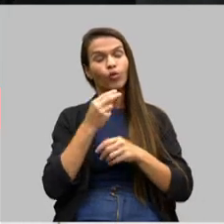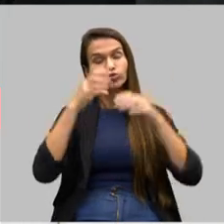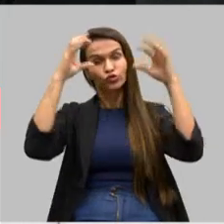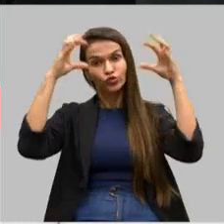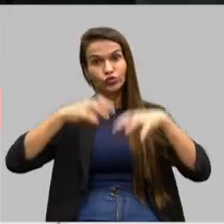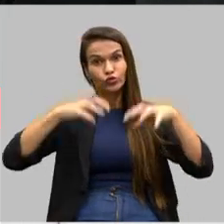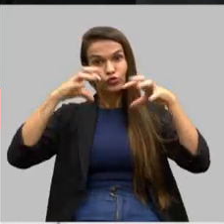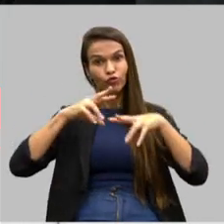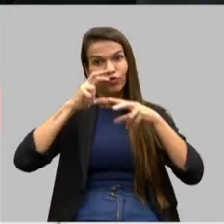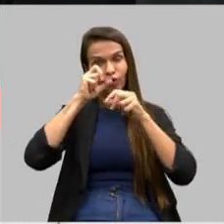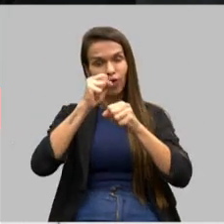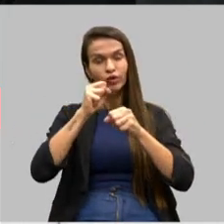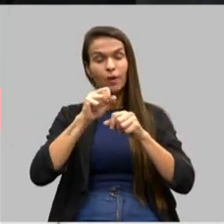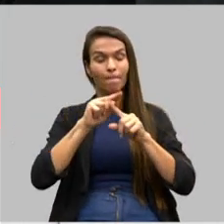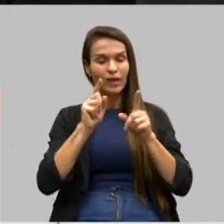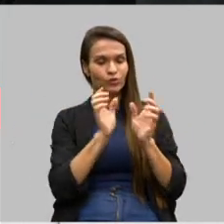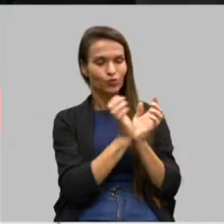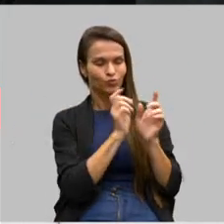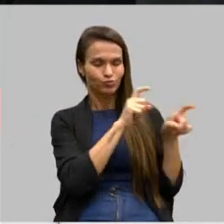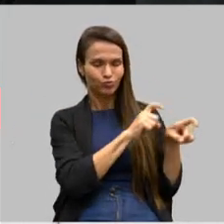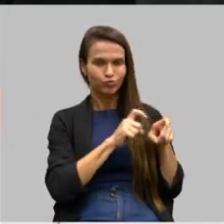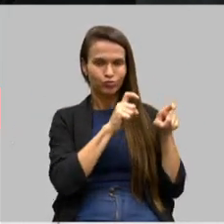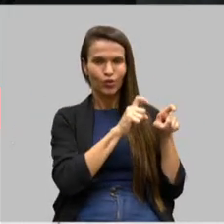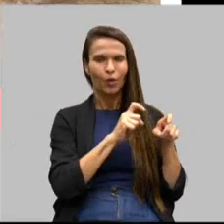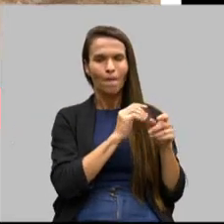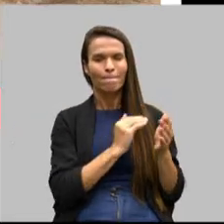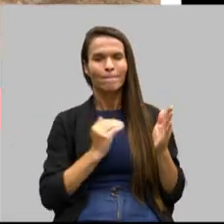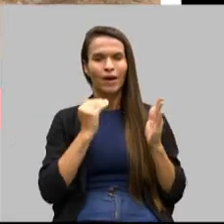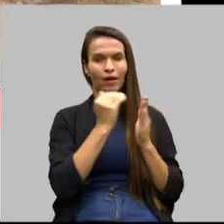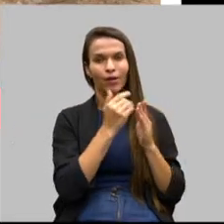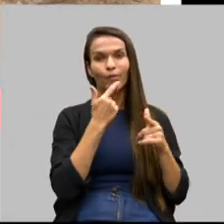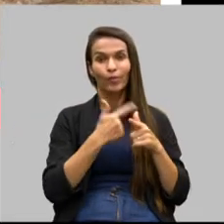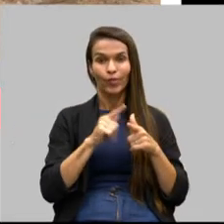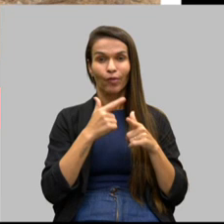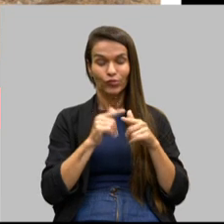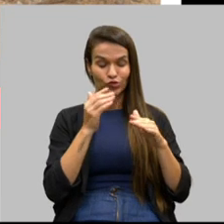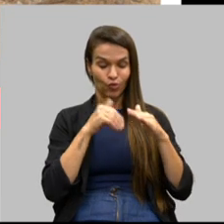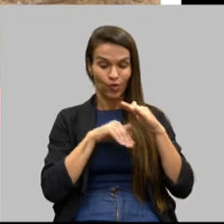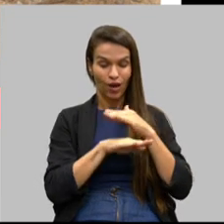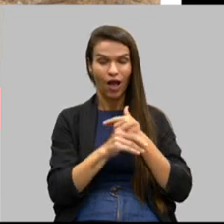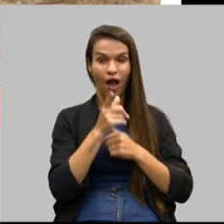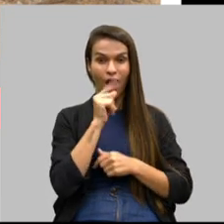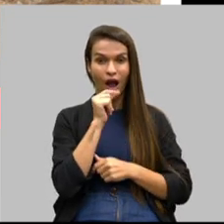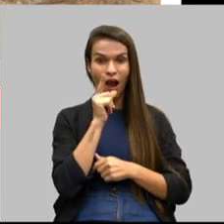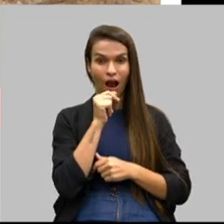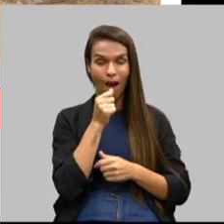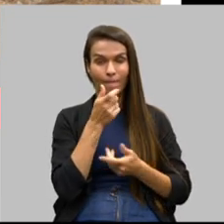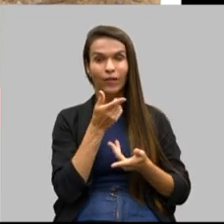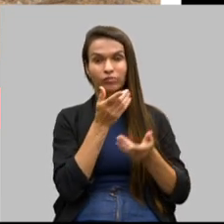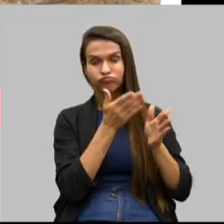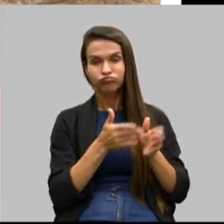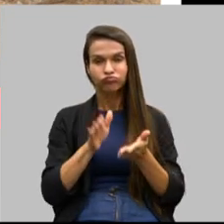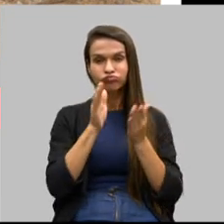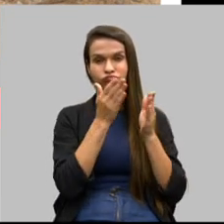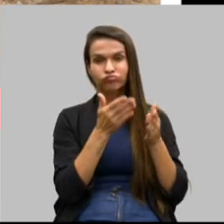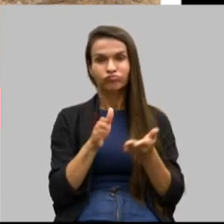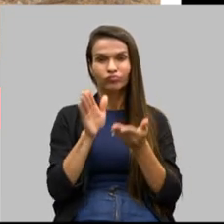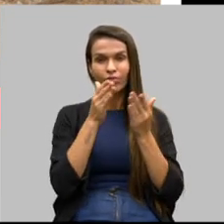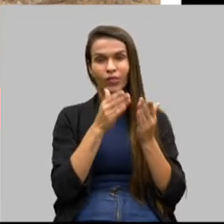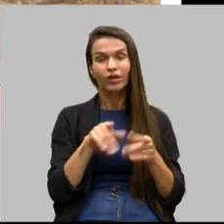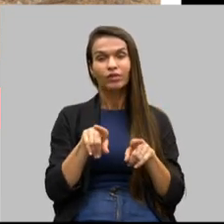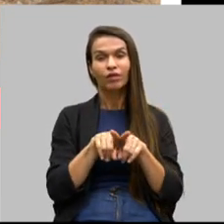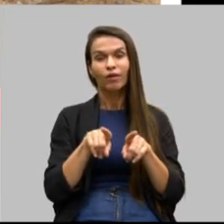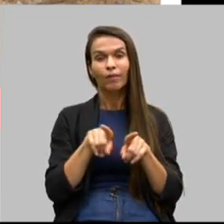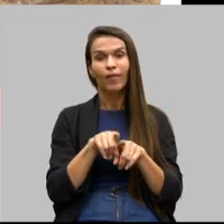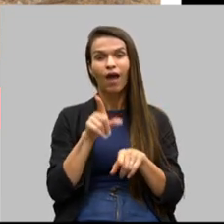os agricultores, eles que têm o maior problema de armazenar água para produção e água para beber.